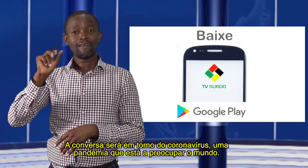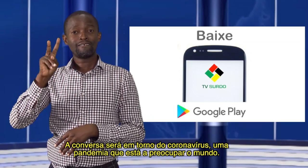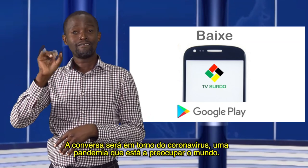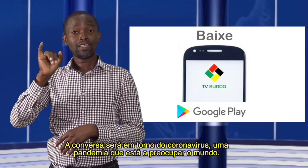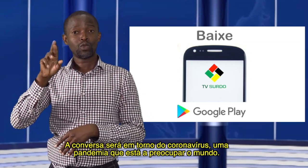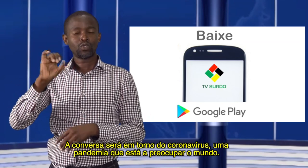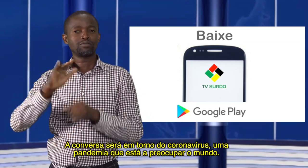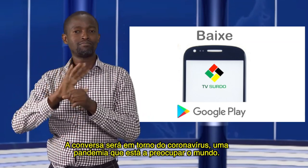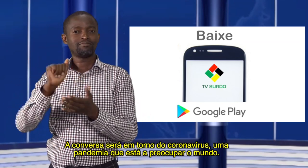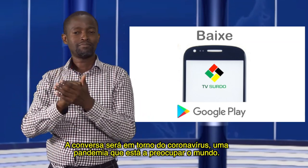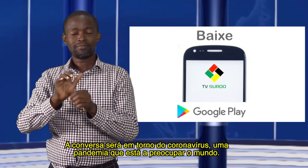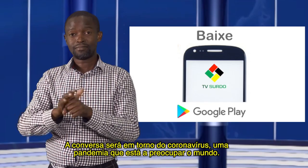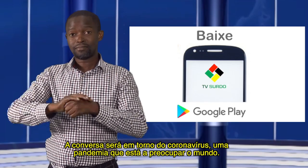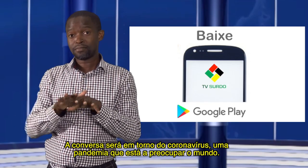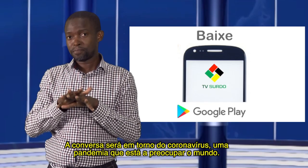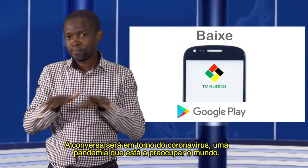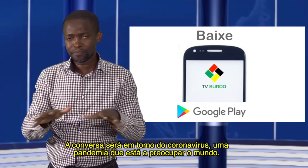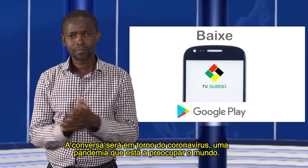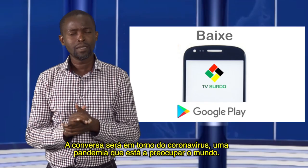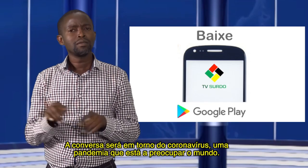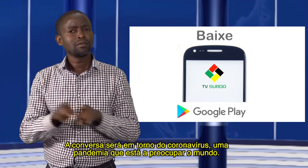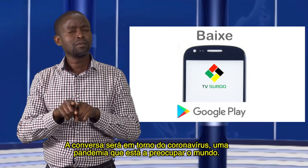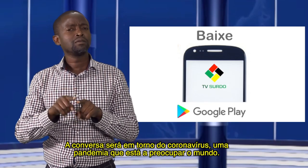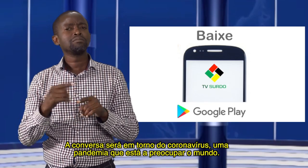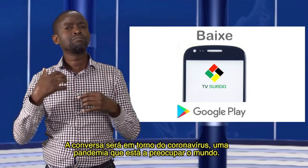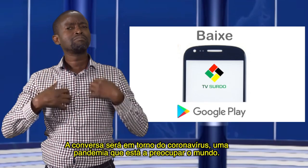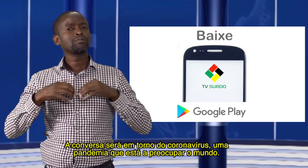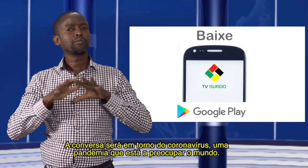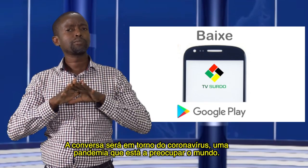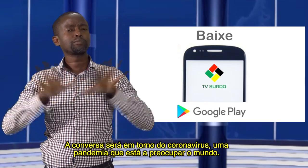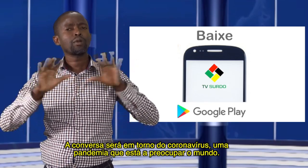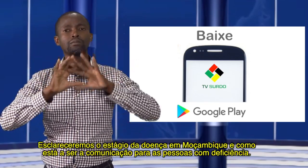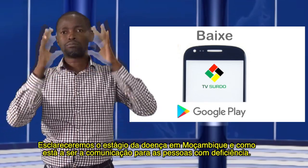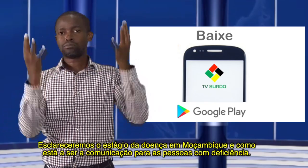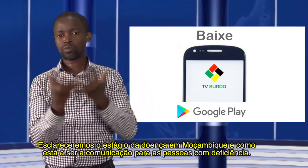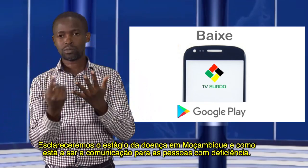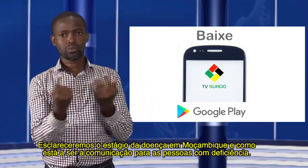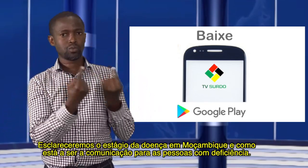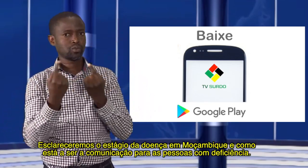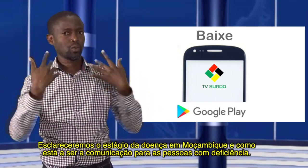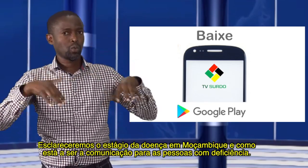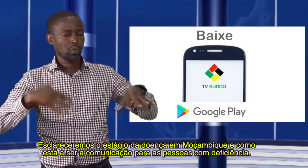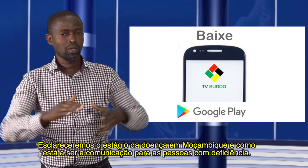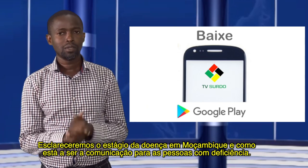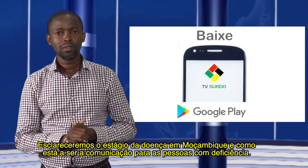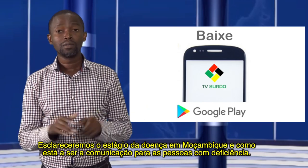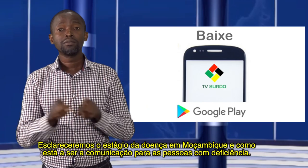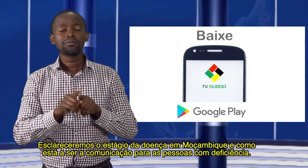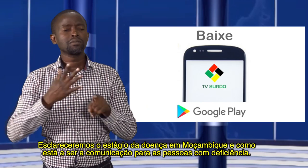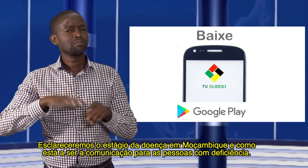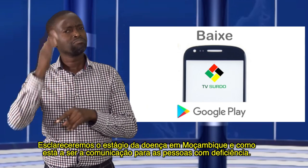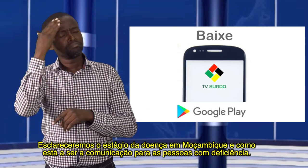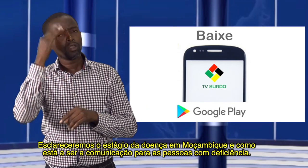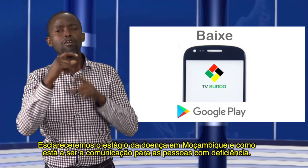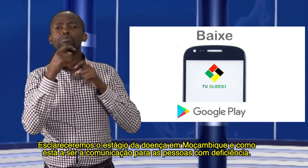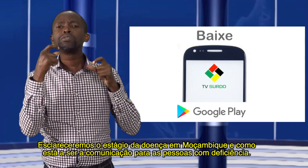coronavírus, uma pandemia que está a preocupar o mundo. esclareceremos o estágio da doença